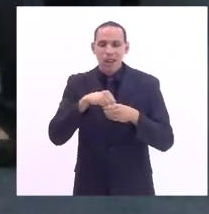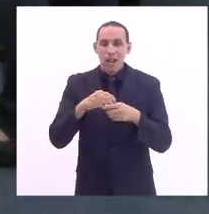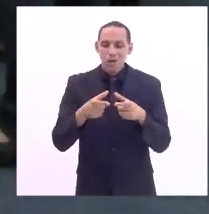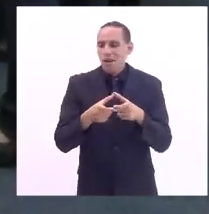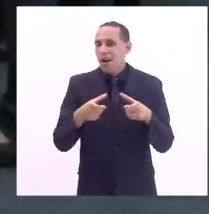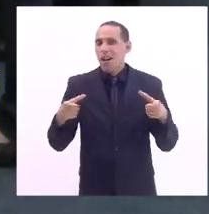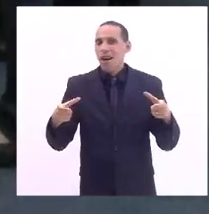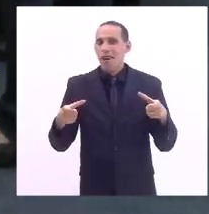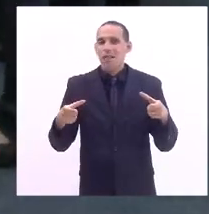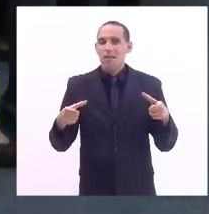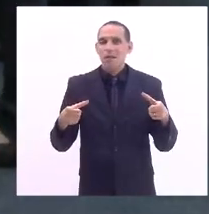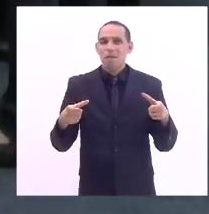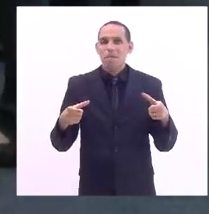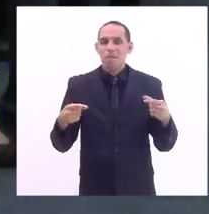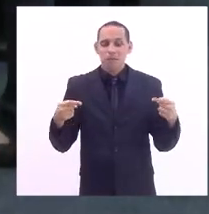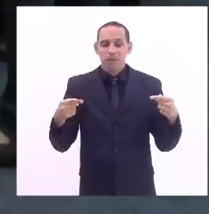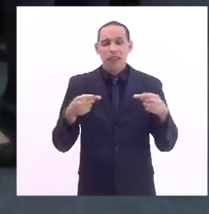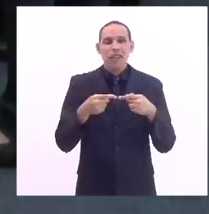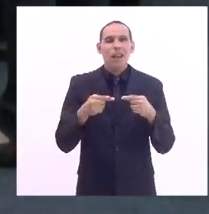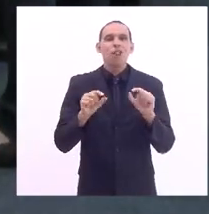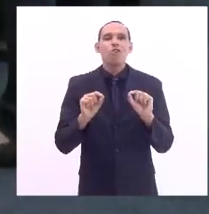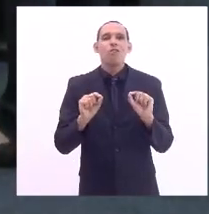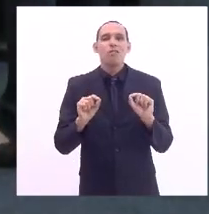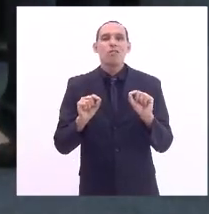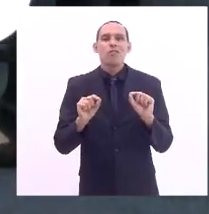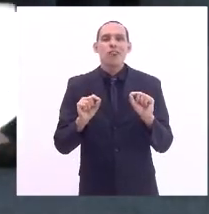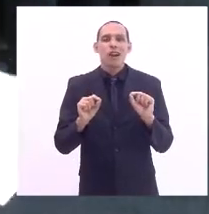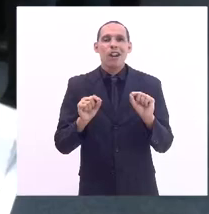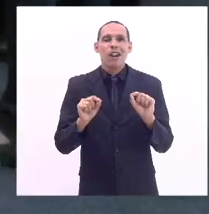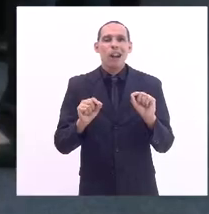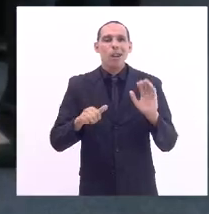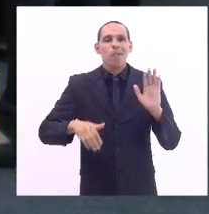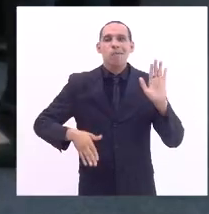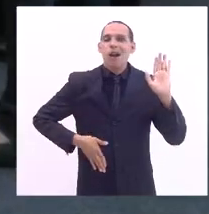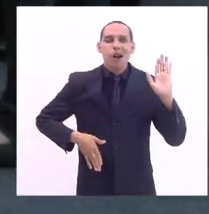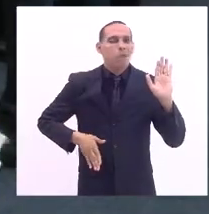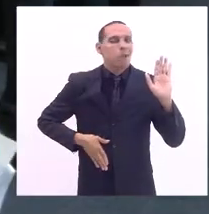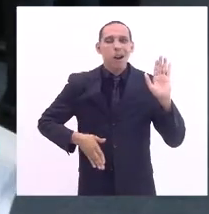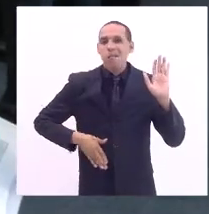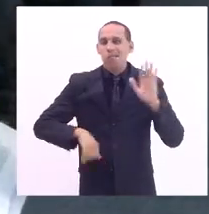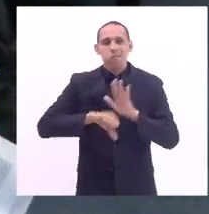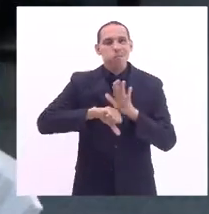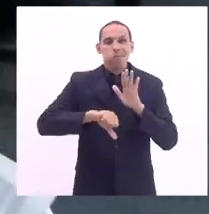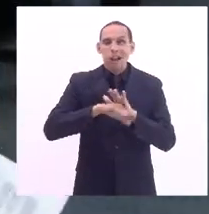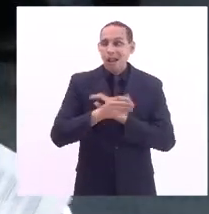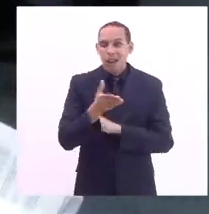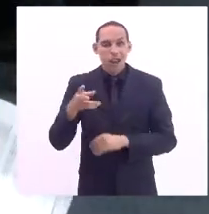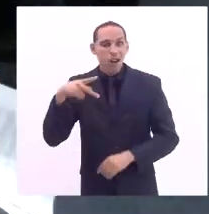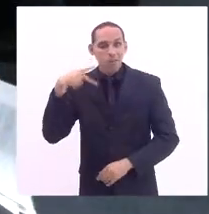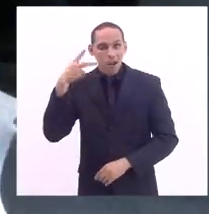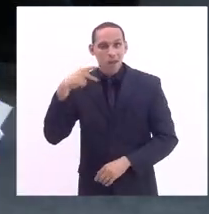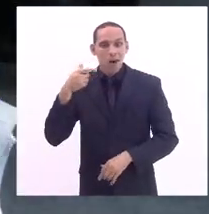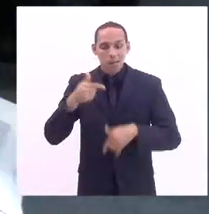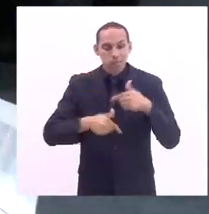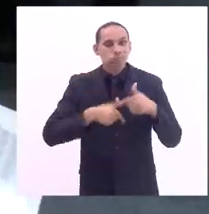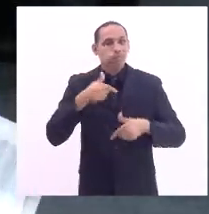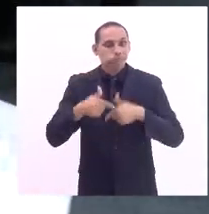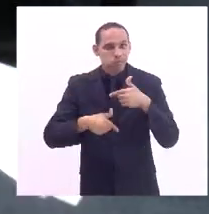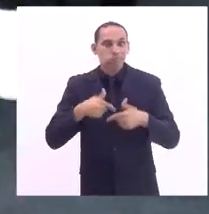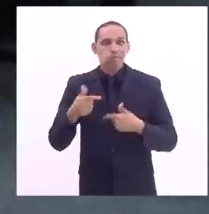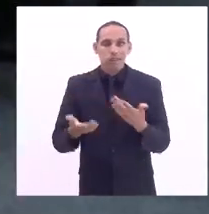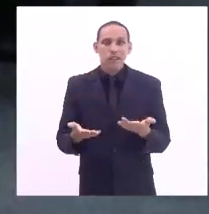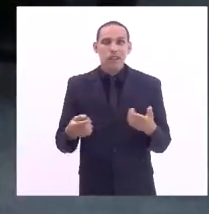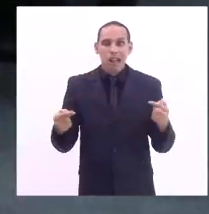parte deles foram associados a um banco de criminosos. Ou seja, parlamentares que atuam no exercício da sua